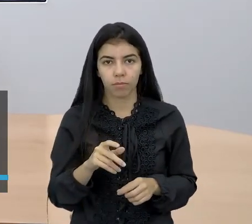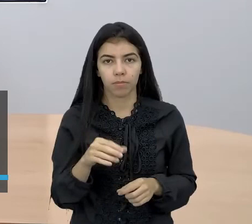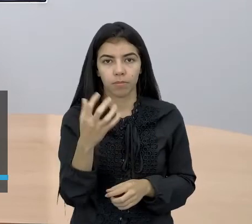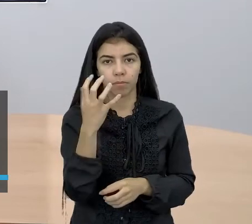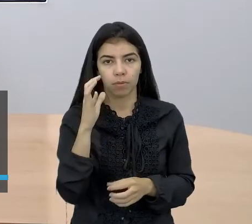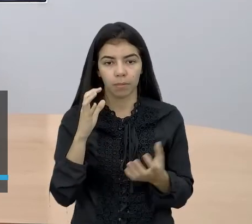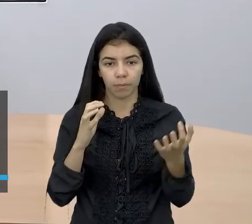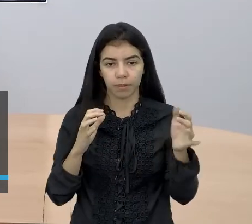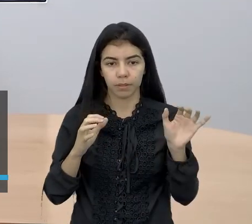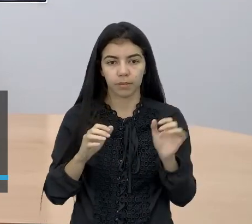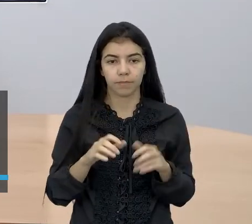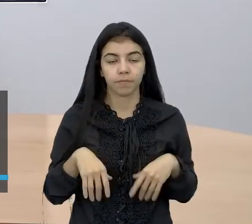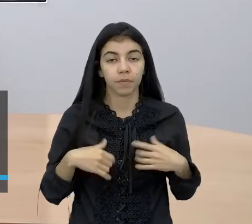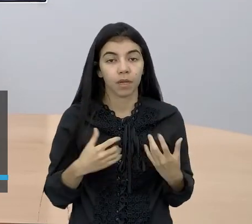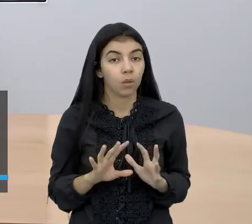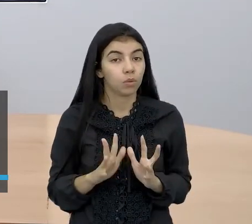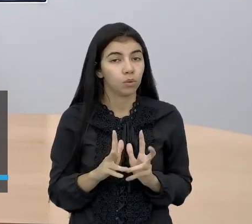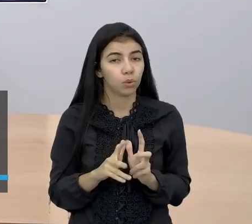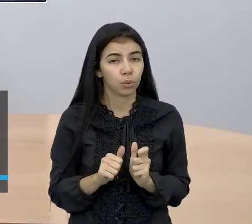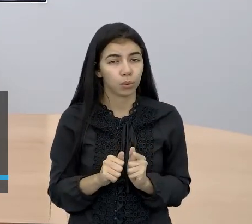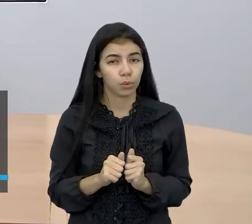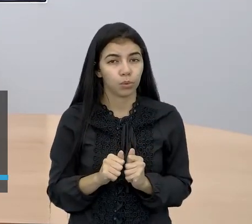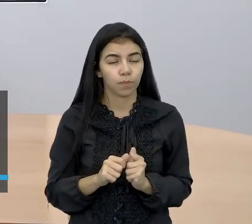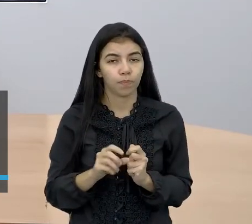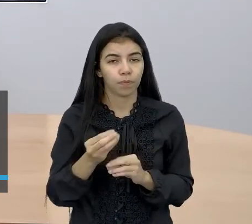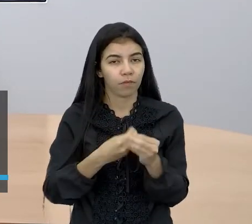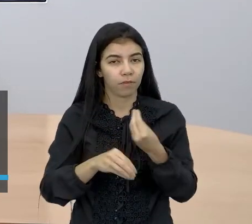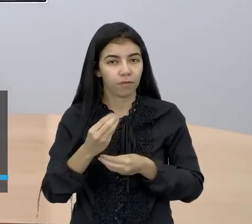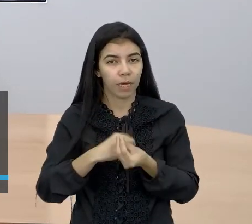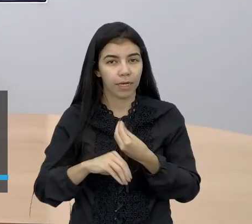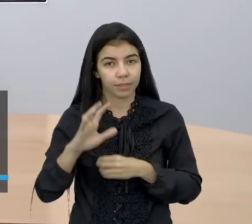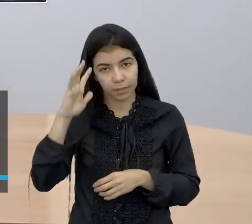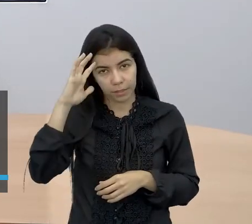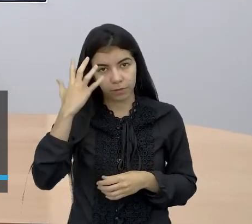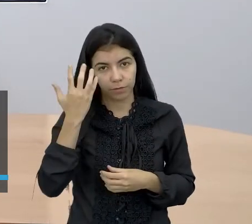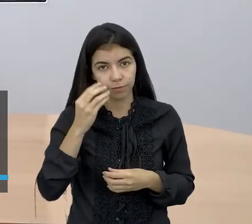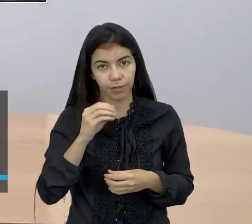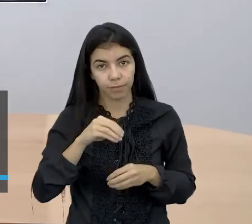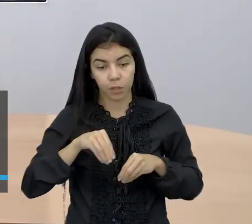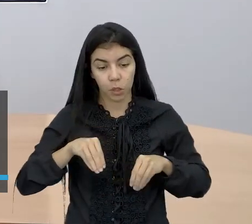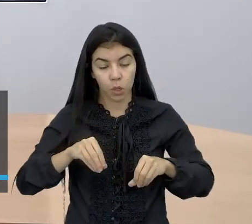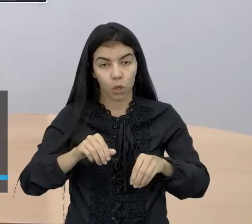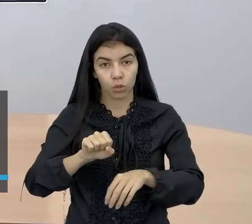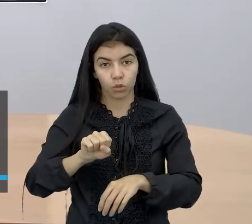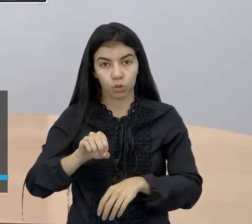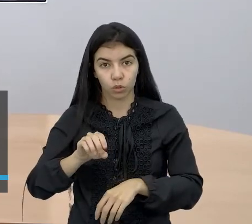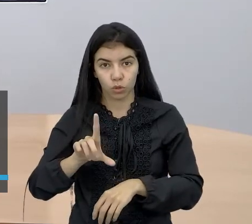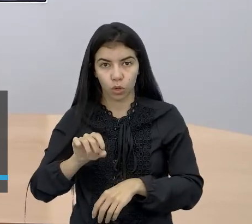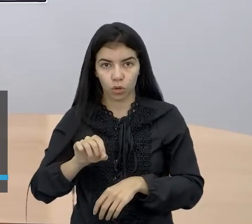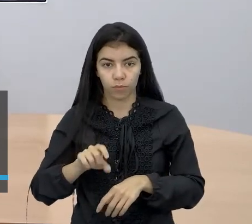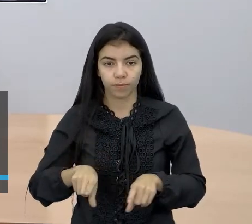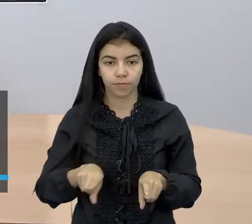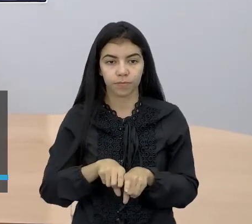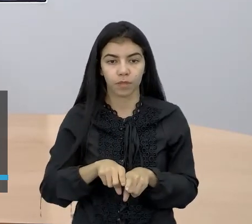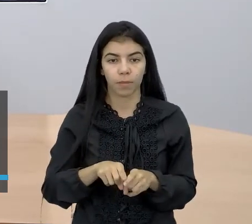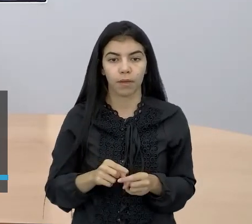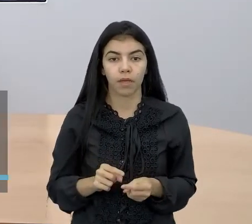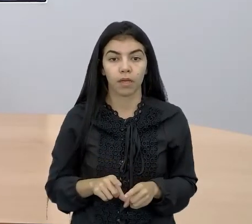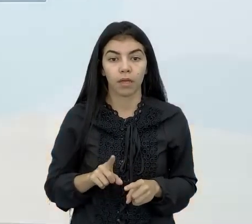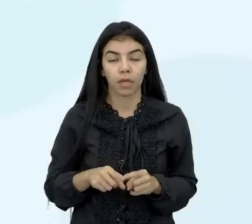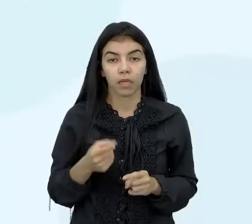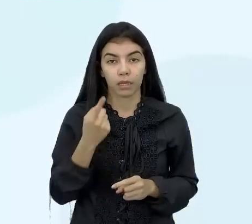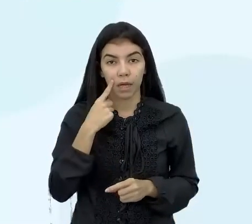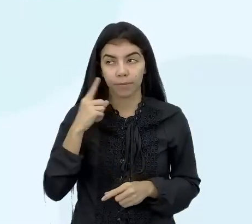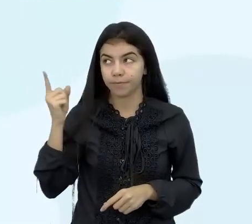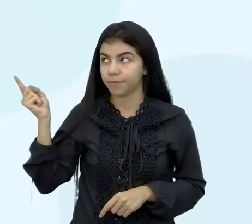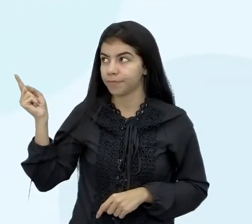Bom, então, tudo isso vai fazer a composição da solução solo. Então, a solução solo, que está aqui para vocês